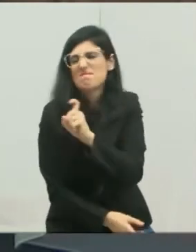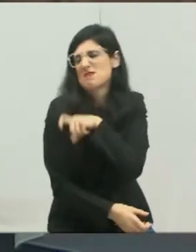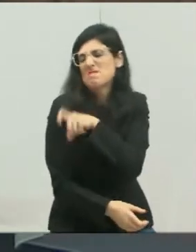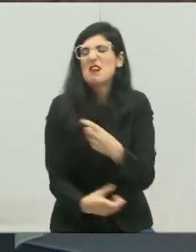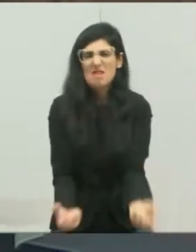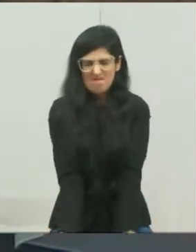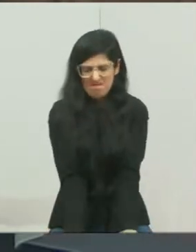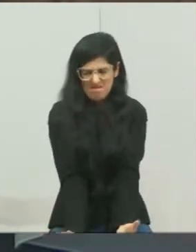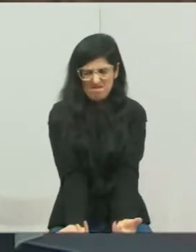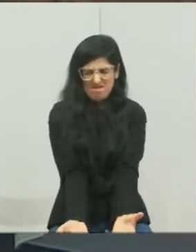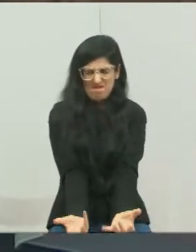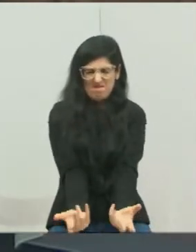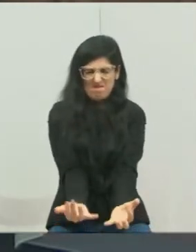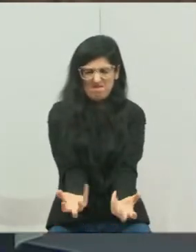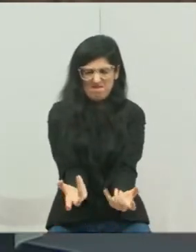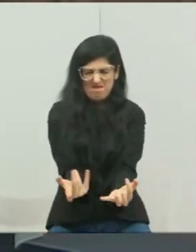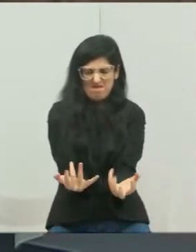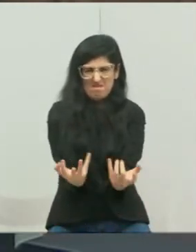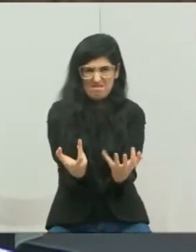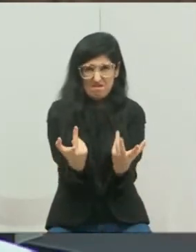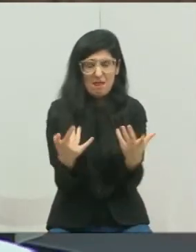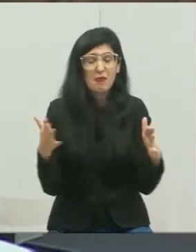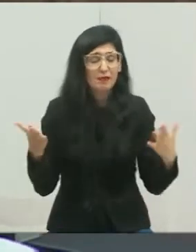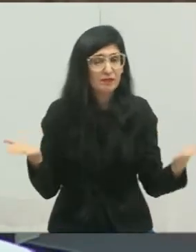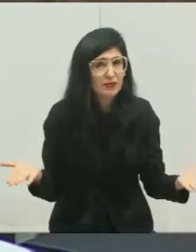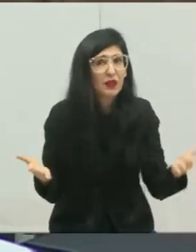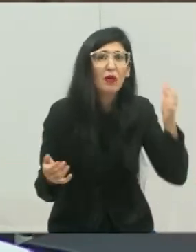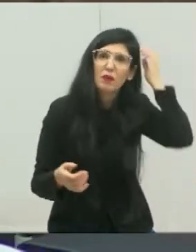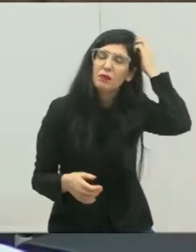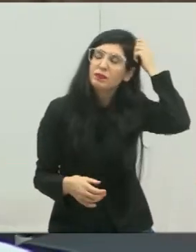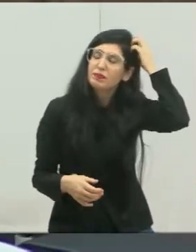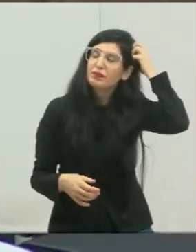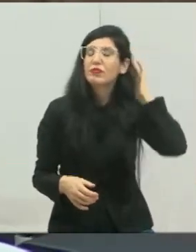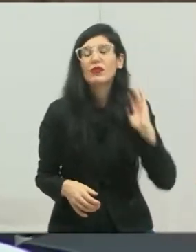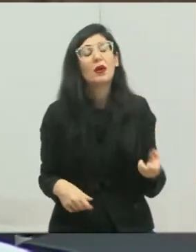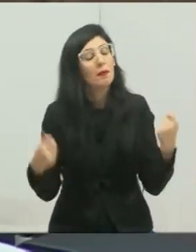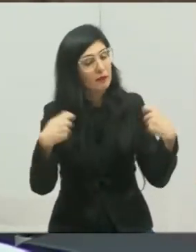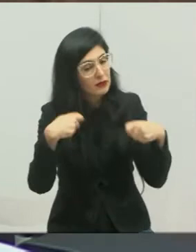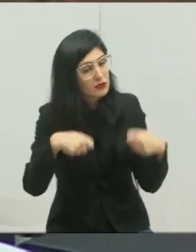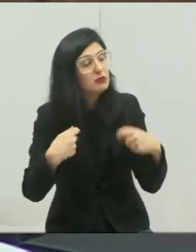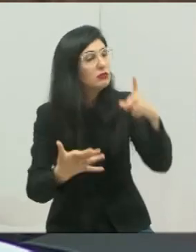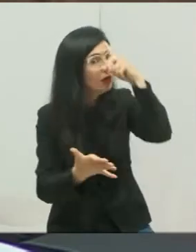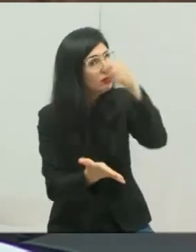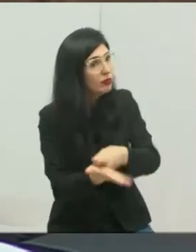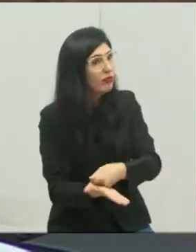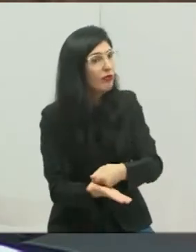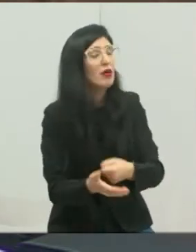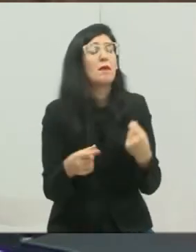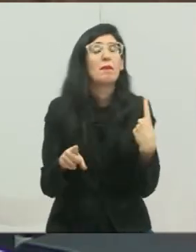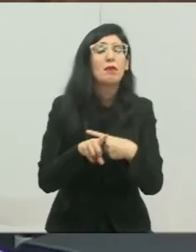encaminhar isso mais urgentemente para a EDP tomar as providências, porque ali moram muitas famílias.